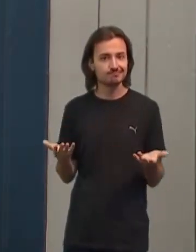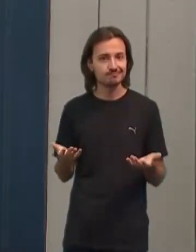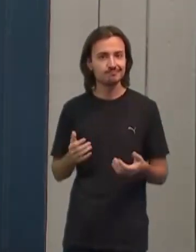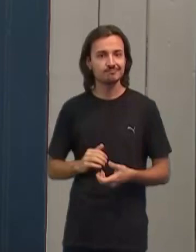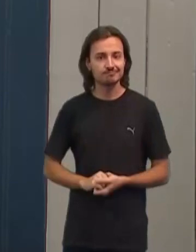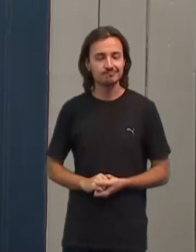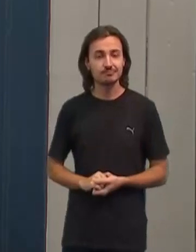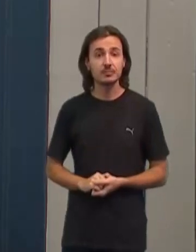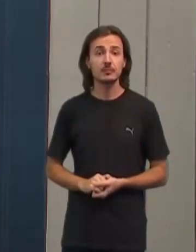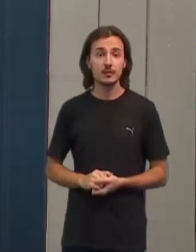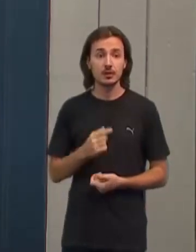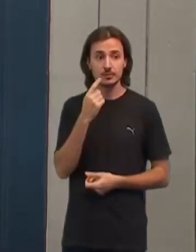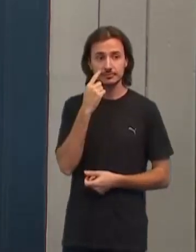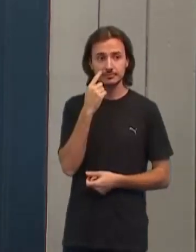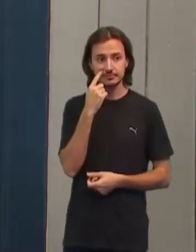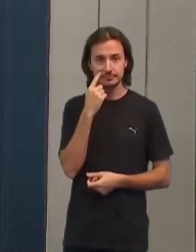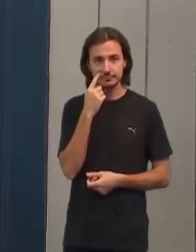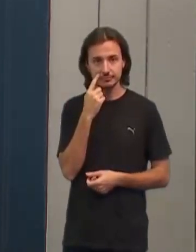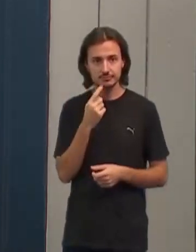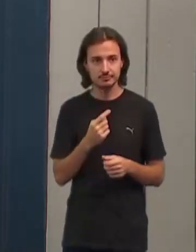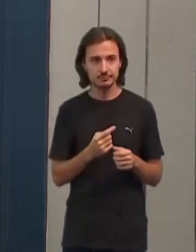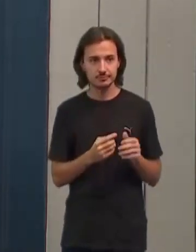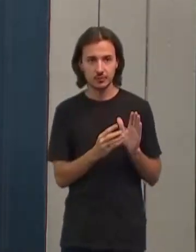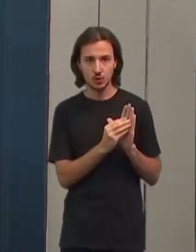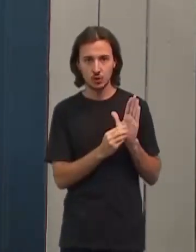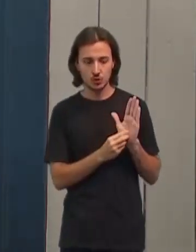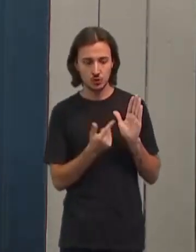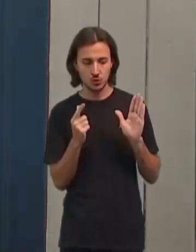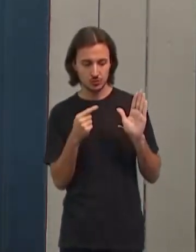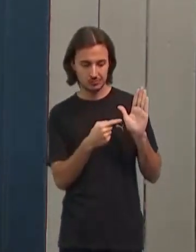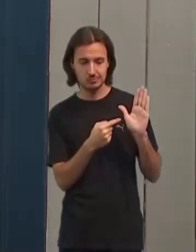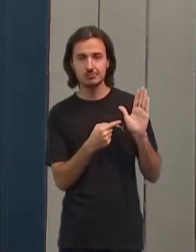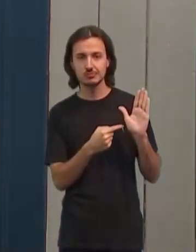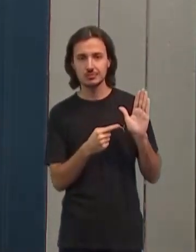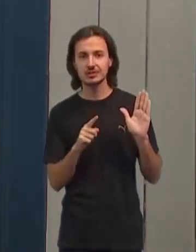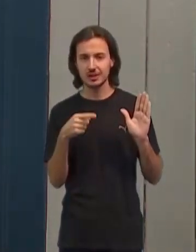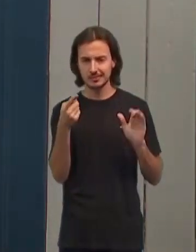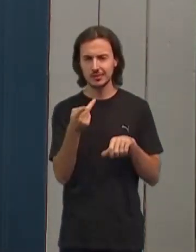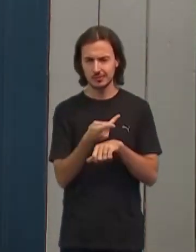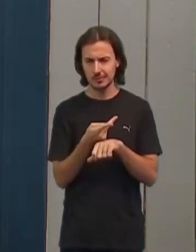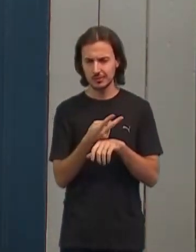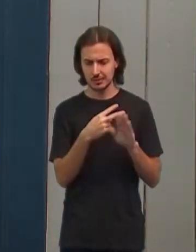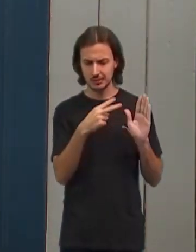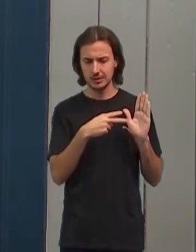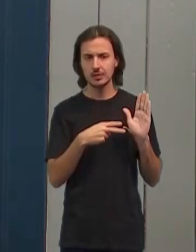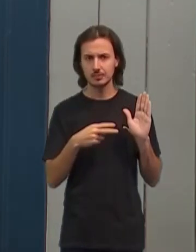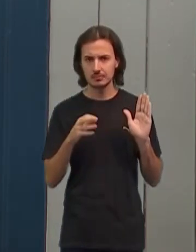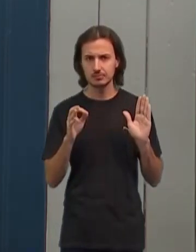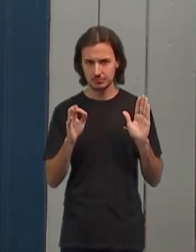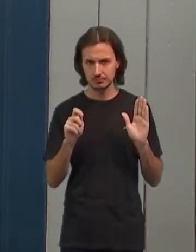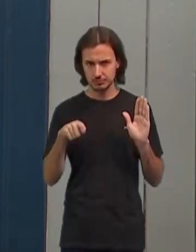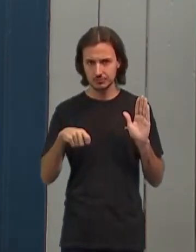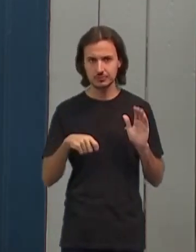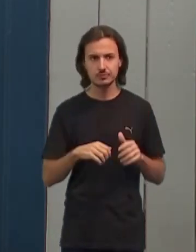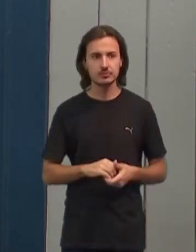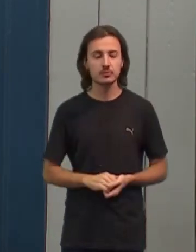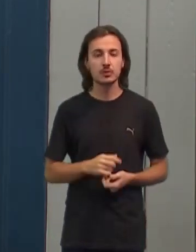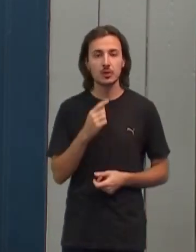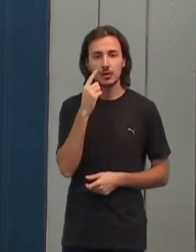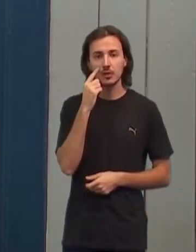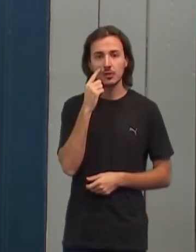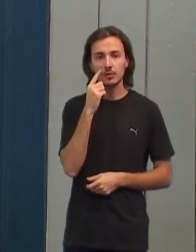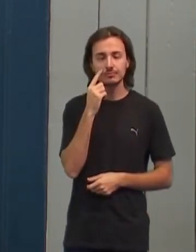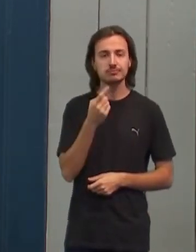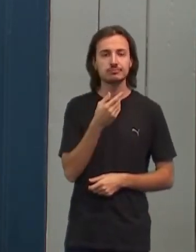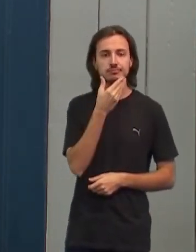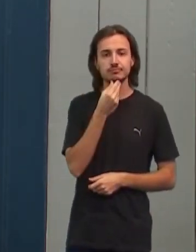que traz aqui, também vocês podem procurar, da Folha, Justiça. Integrante do PCC